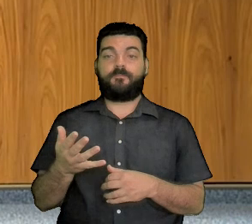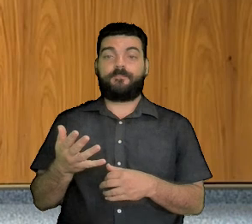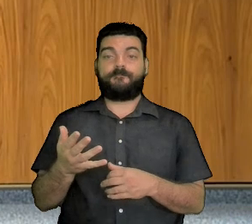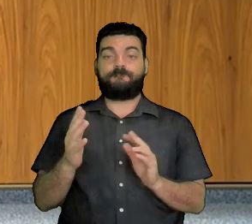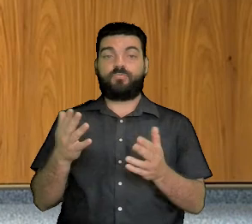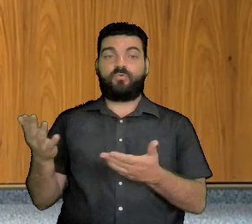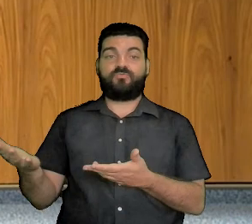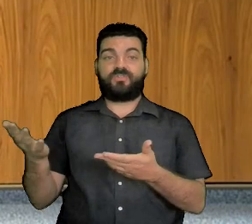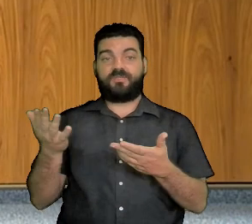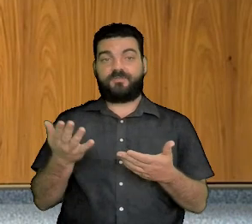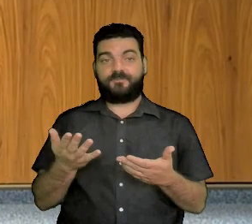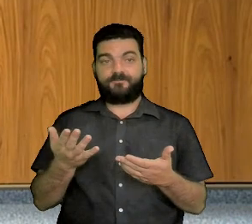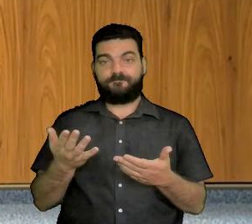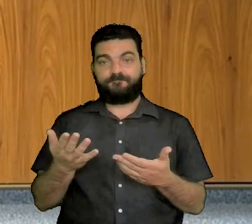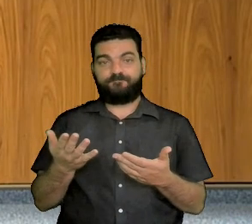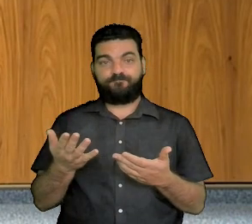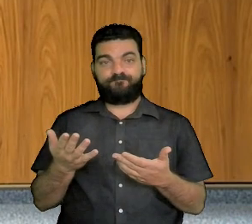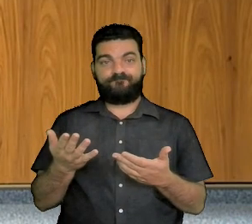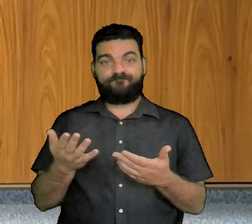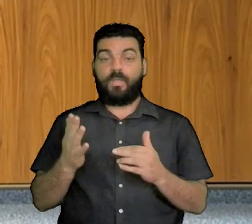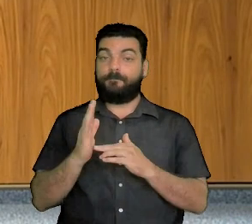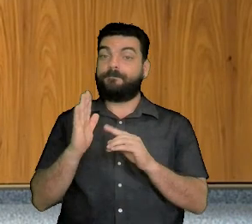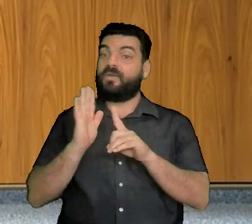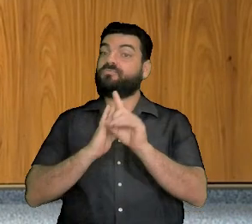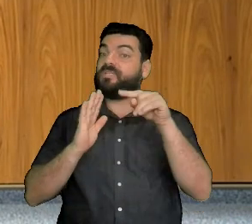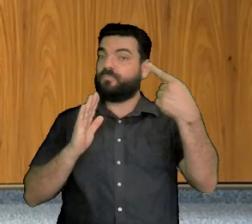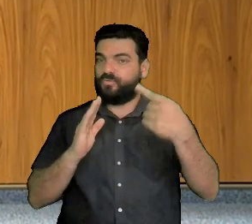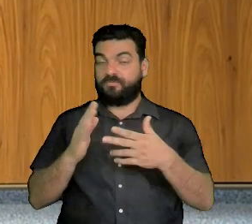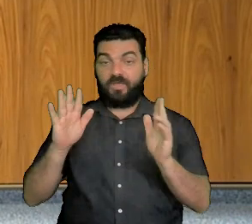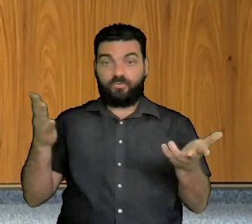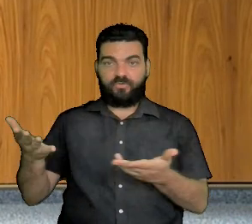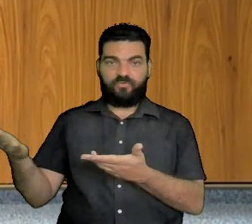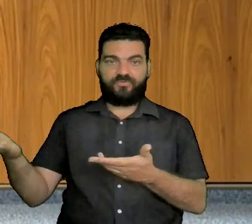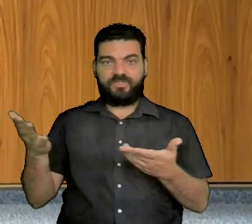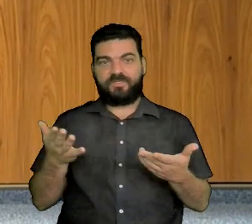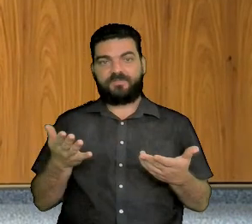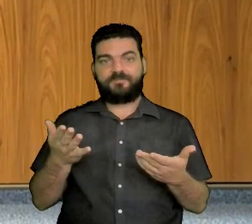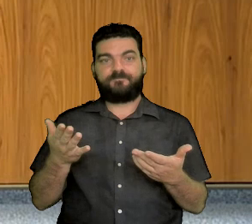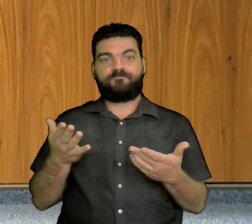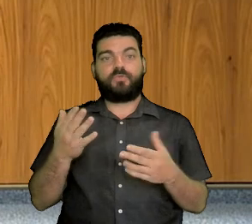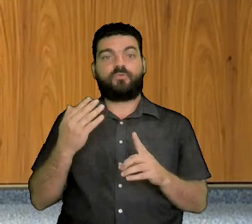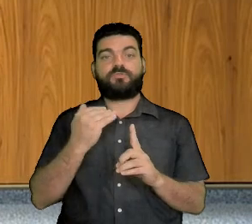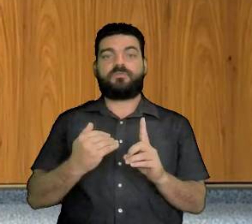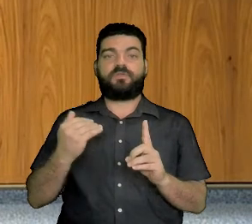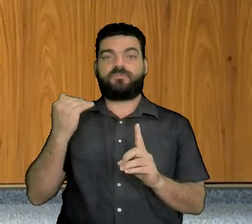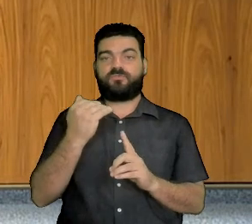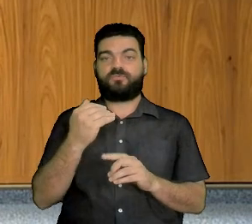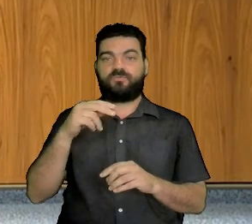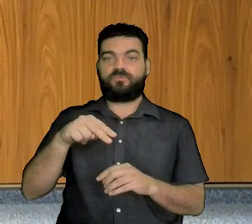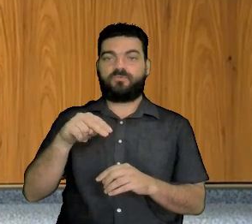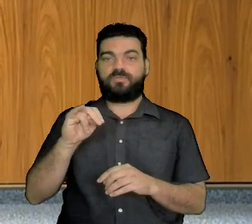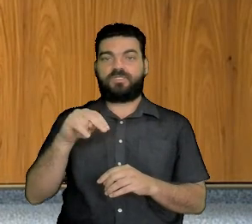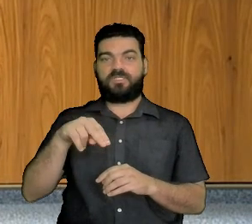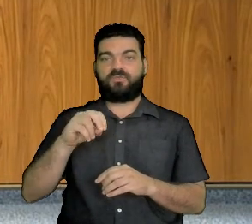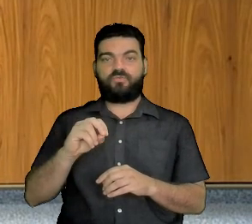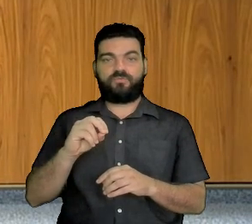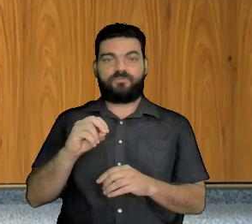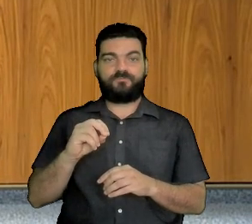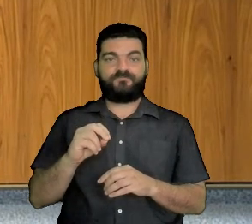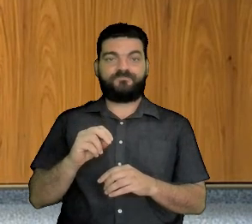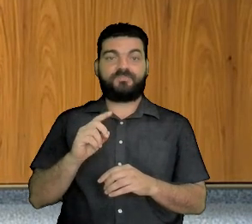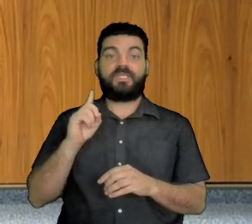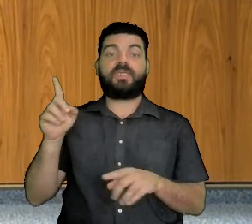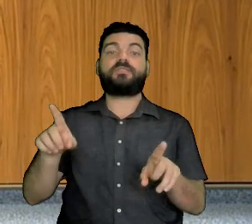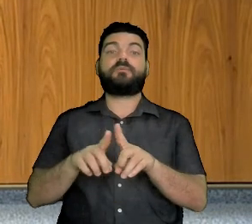debatidas, né? Mas, por hora, eu vou passar a palavra, né, deixando as perguntas mais ao final, vou passar a palavra ao nosso